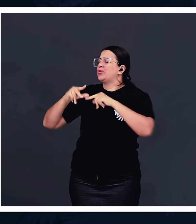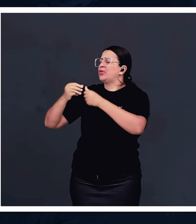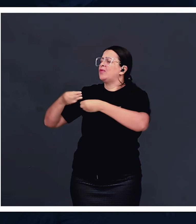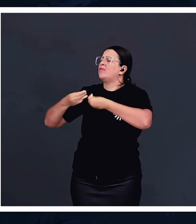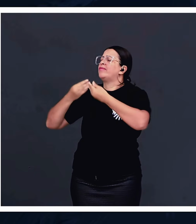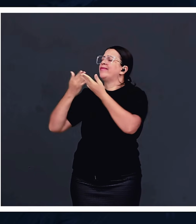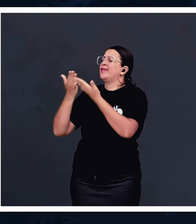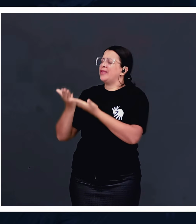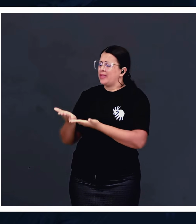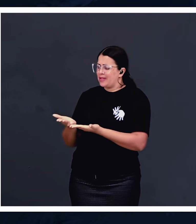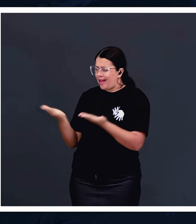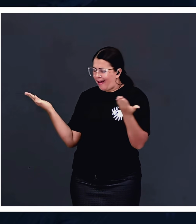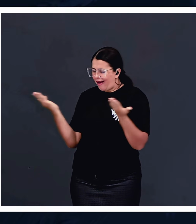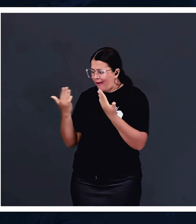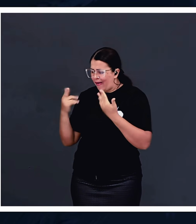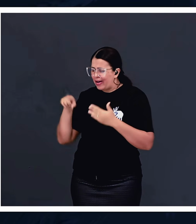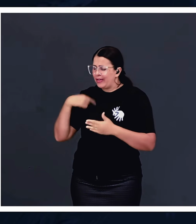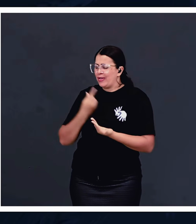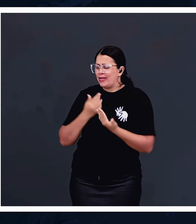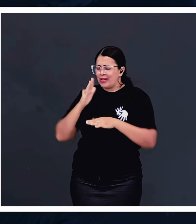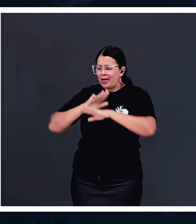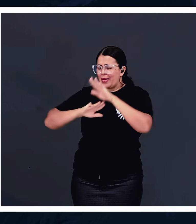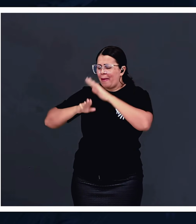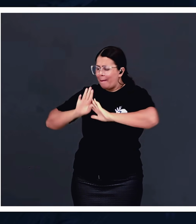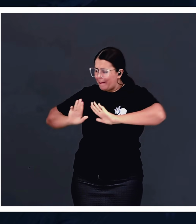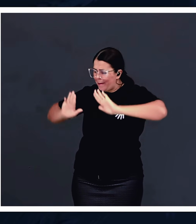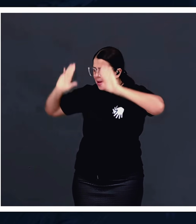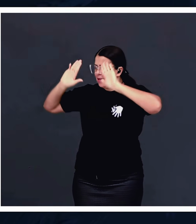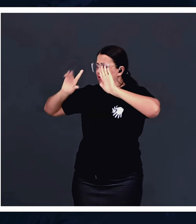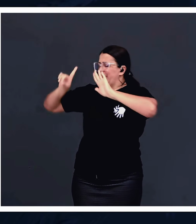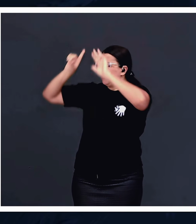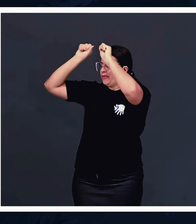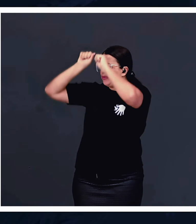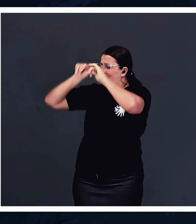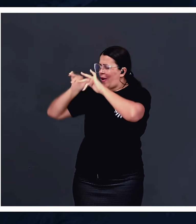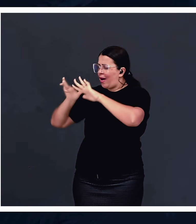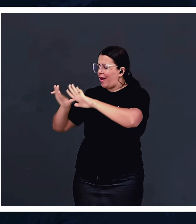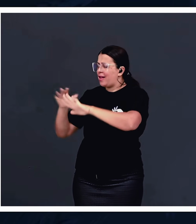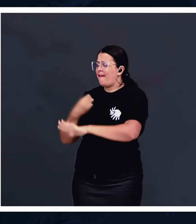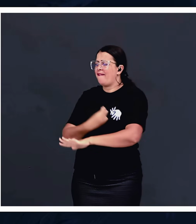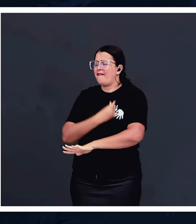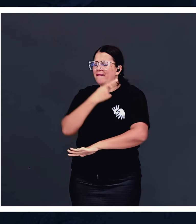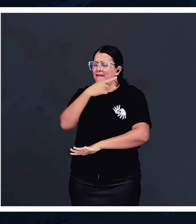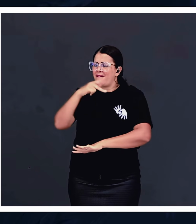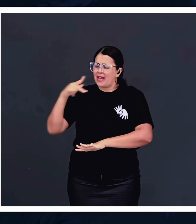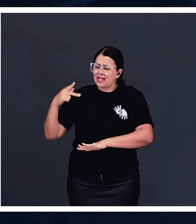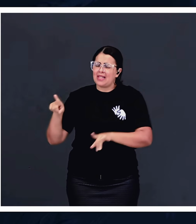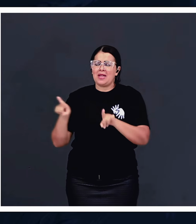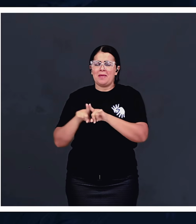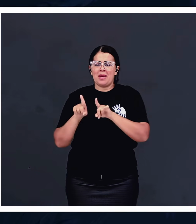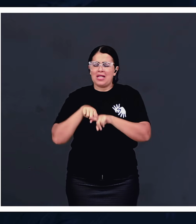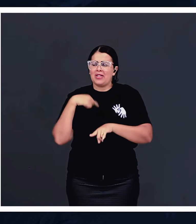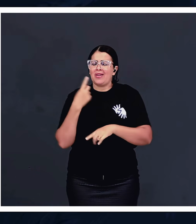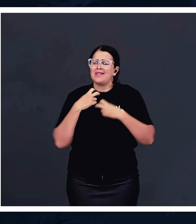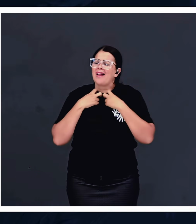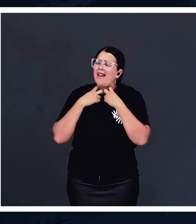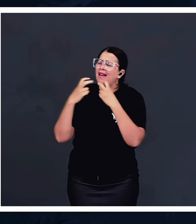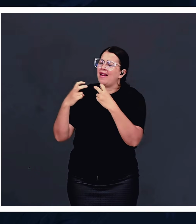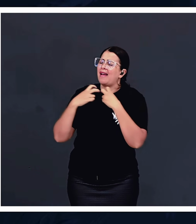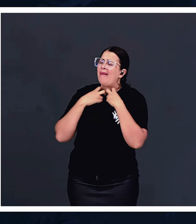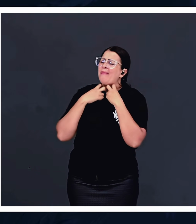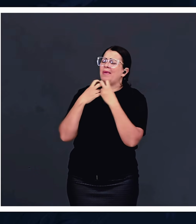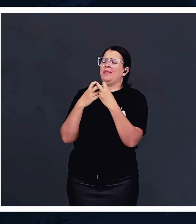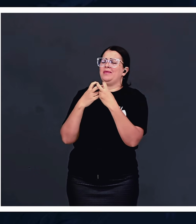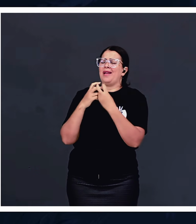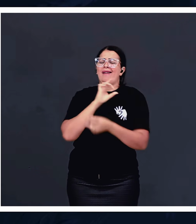Ti. Nós estendemos as nossas mãos e abençoamos essas vidas. Nós clamamos e intercedemos